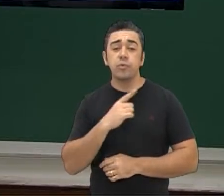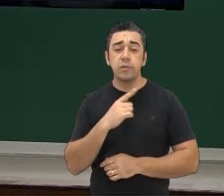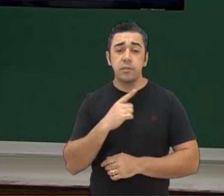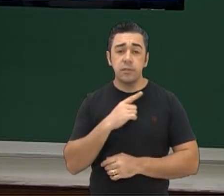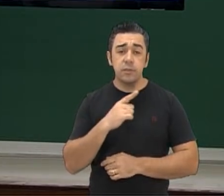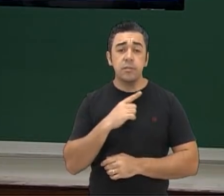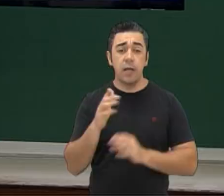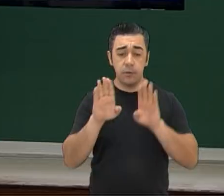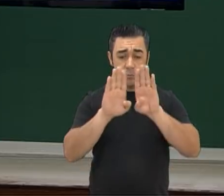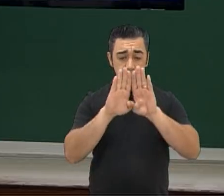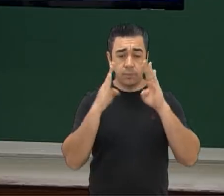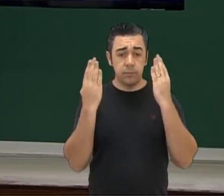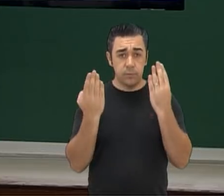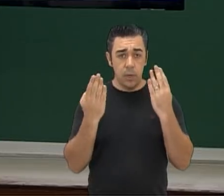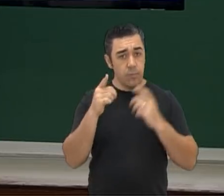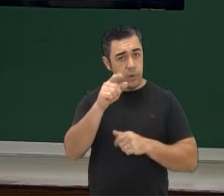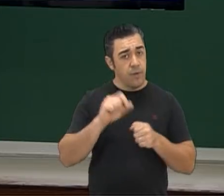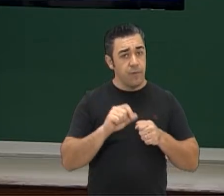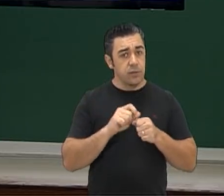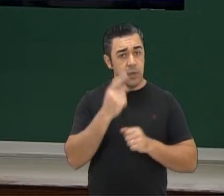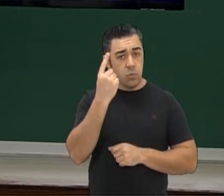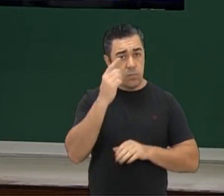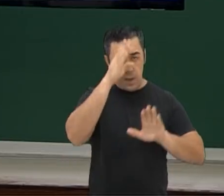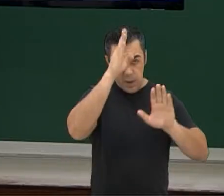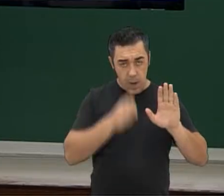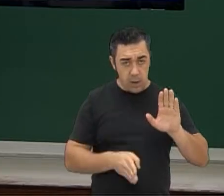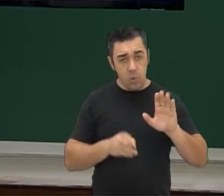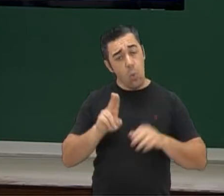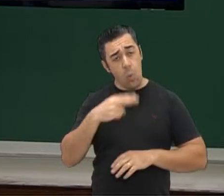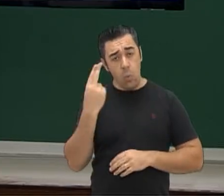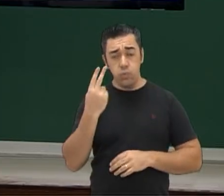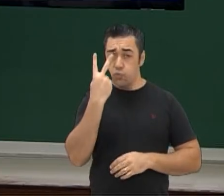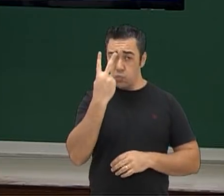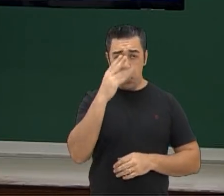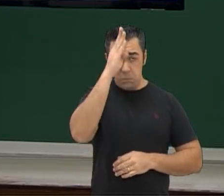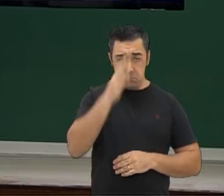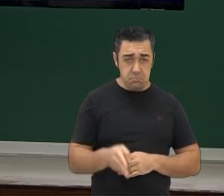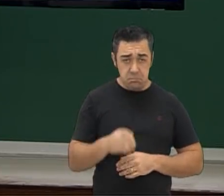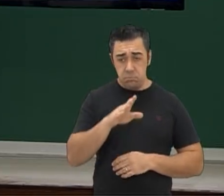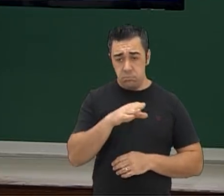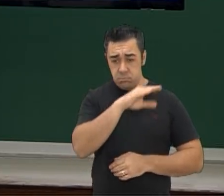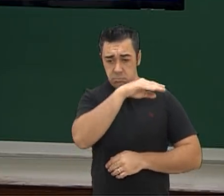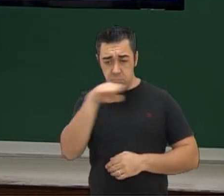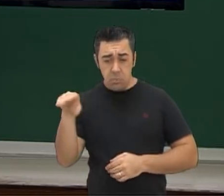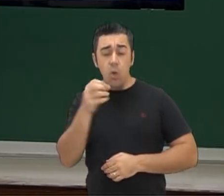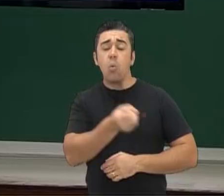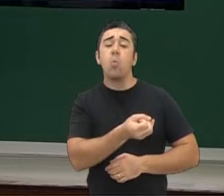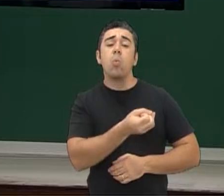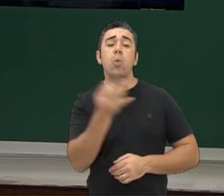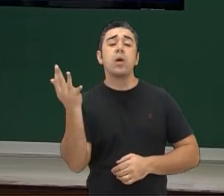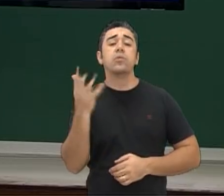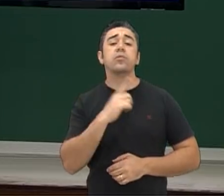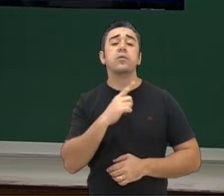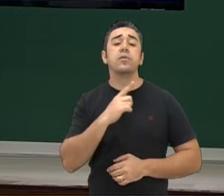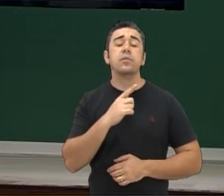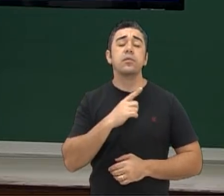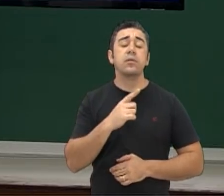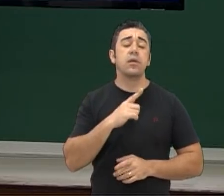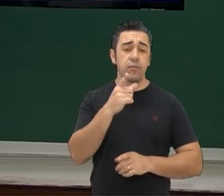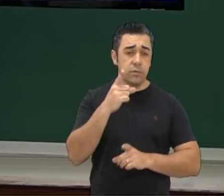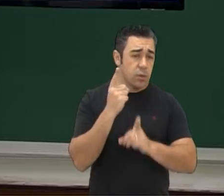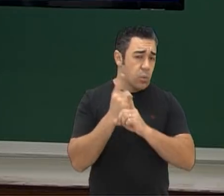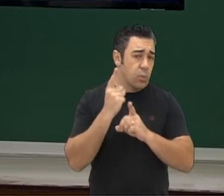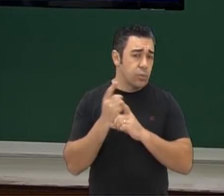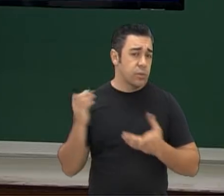Trace uma reta, que é o eixo de simetria na figura, e informe o número de eixos de simetria que você